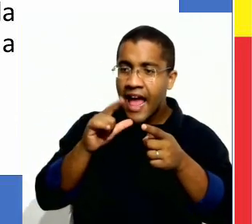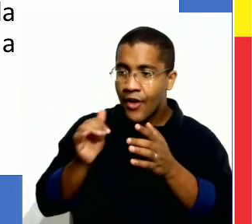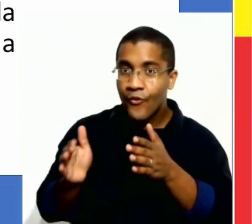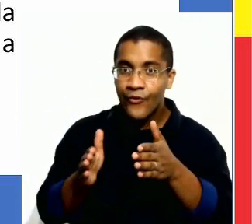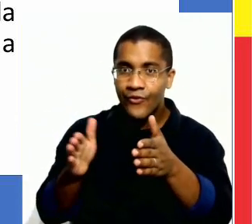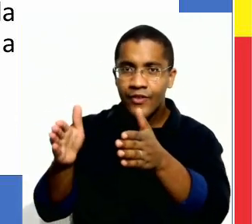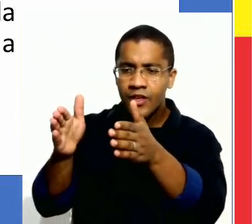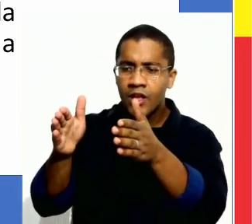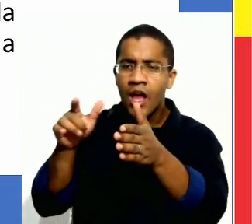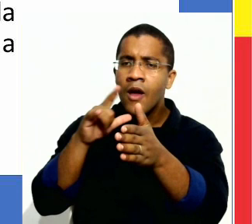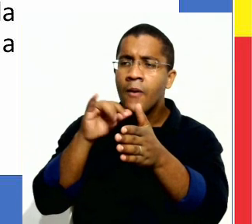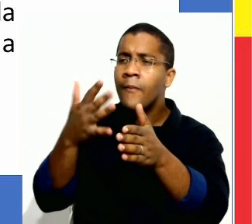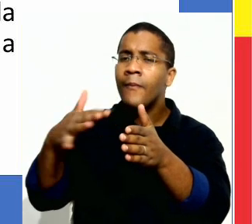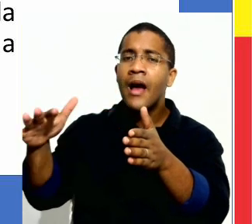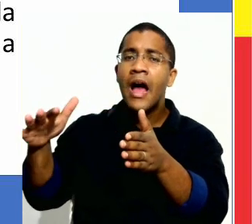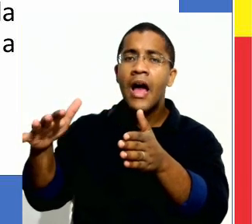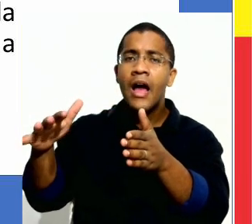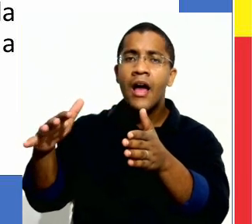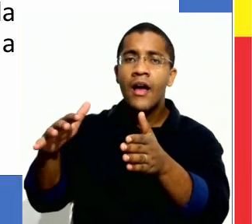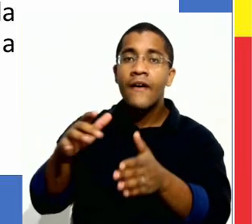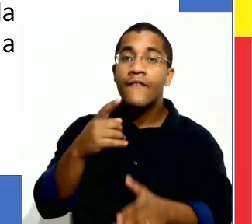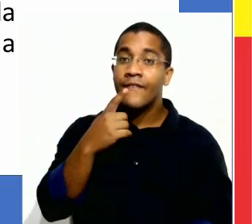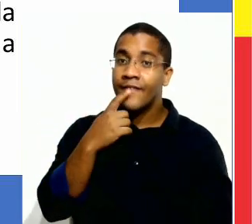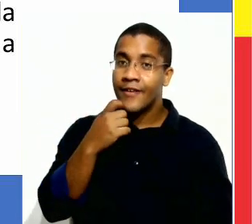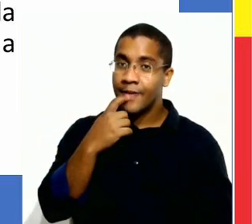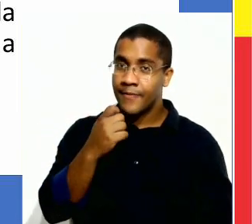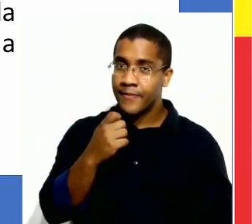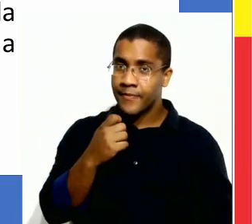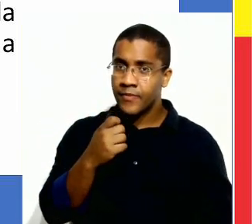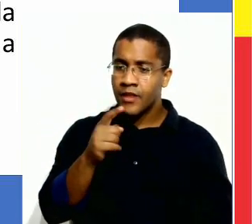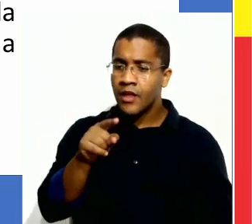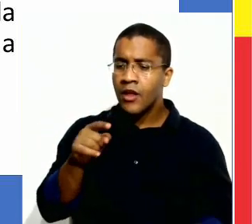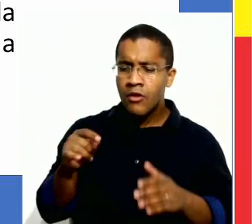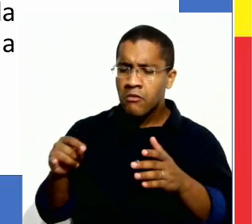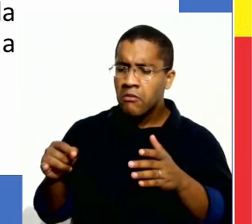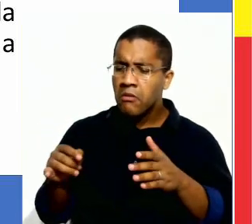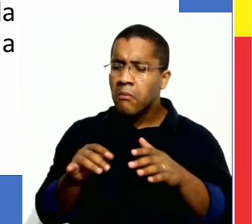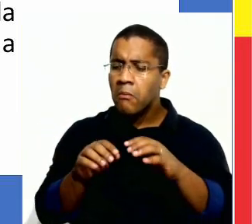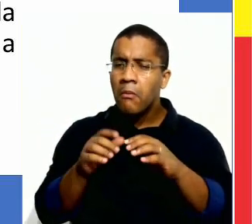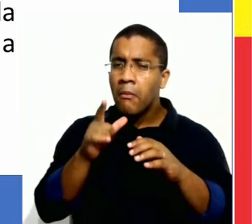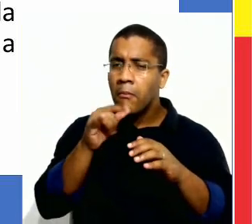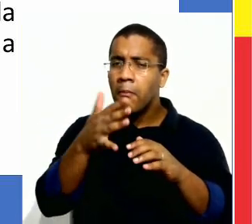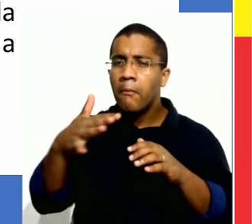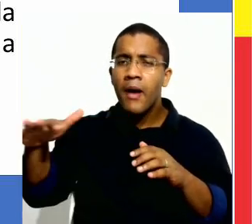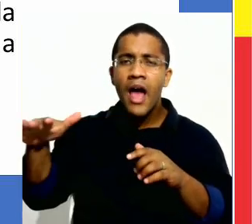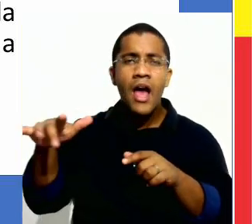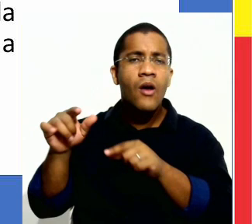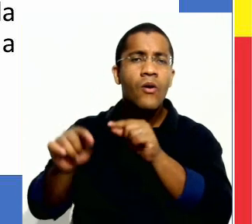antiguidade, o Mar Vermelho. Caminho entre África,